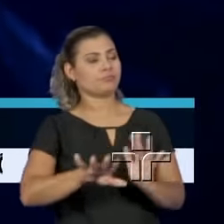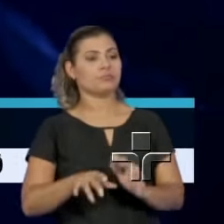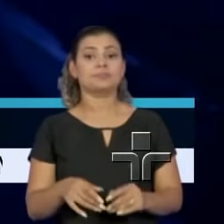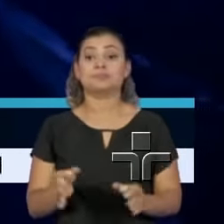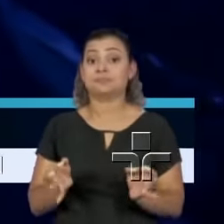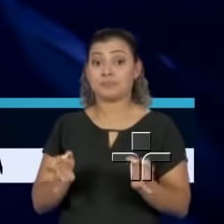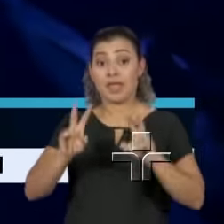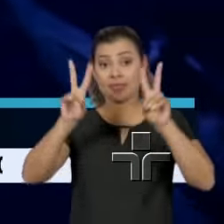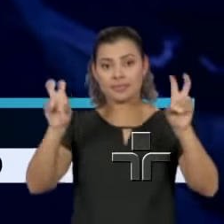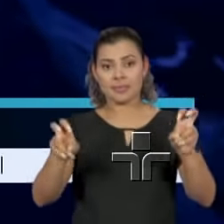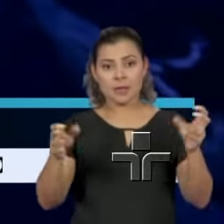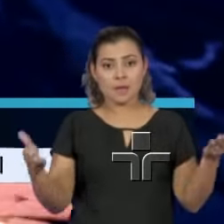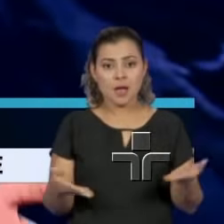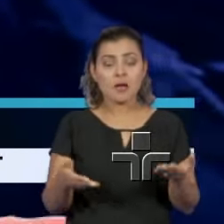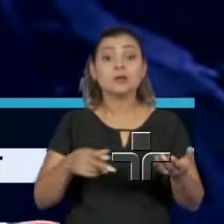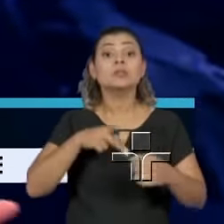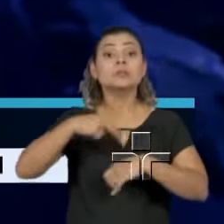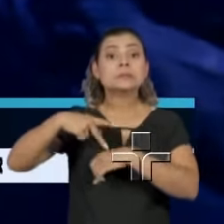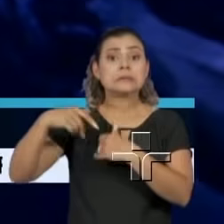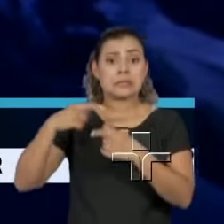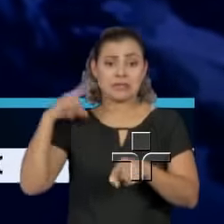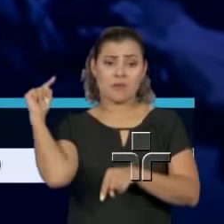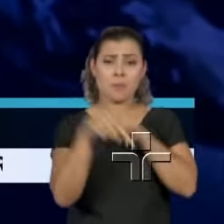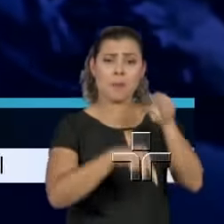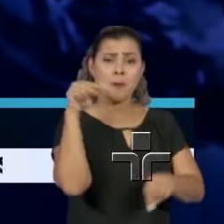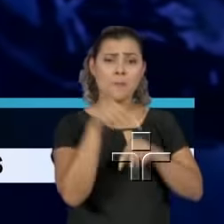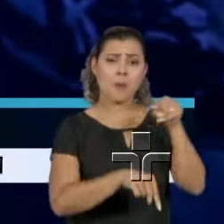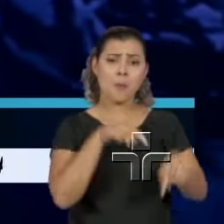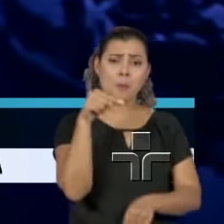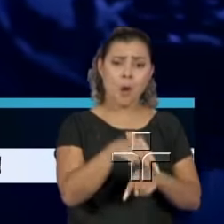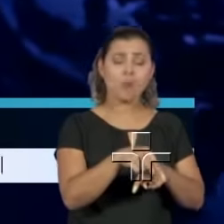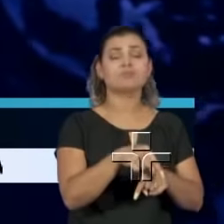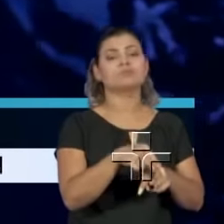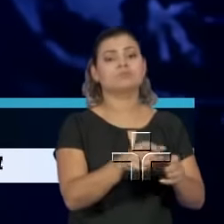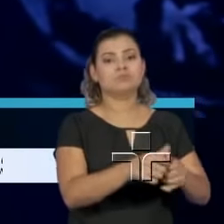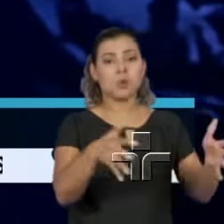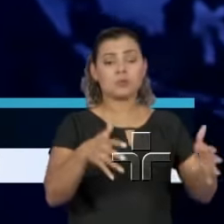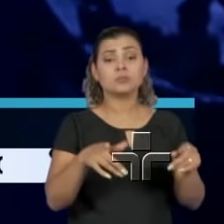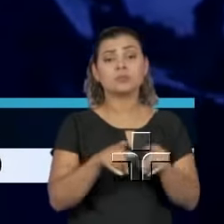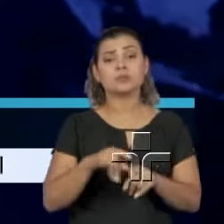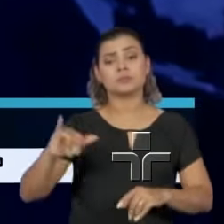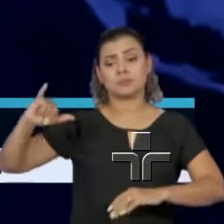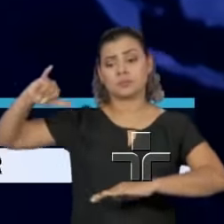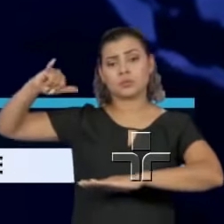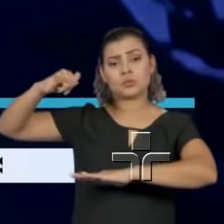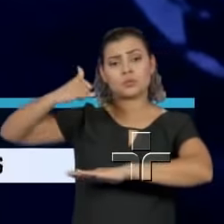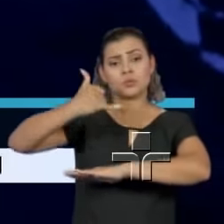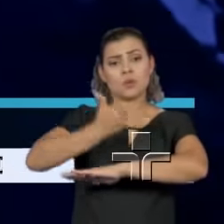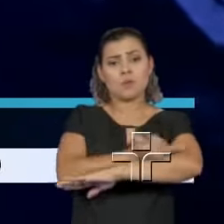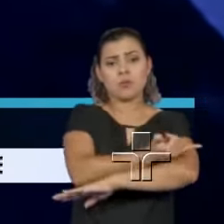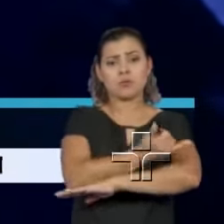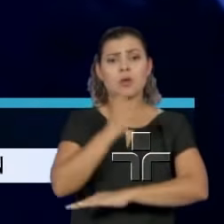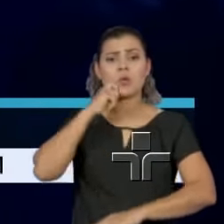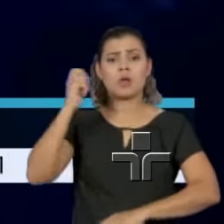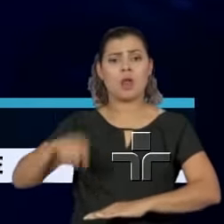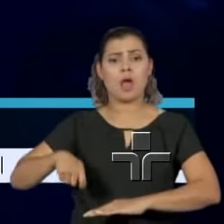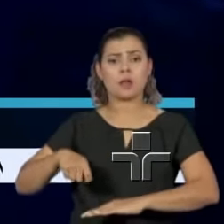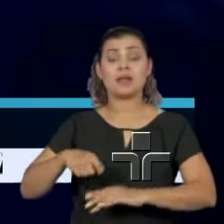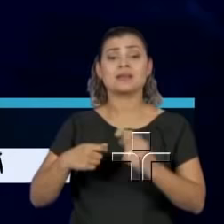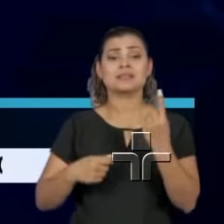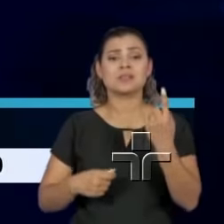assunto internacional, logo depois do bombardeio às bases americanas no Iraque, um avião ucraniano caiu em Teherã, matando todos